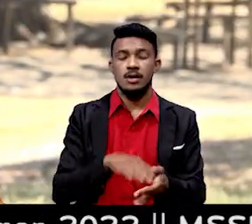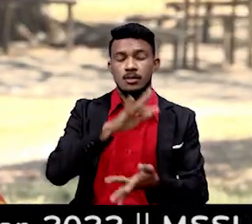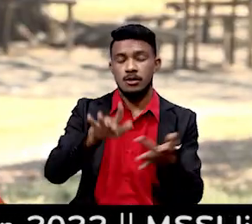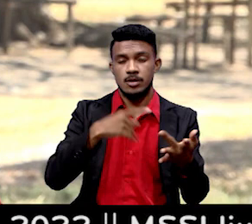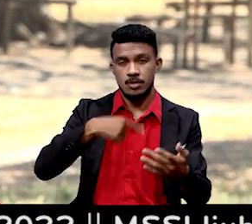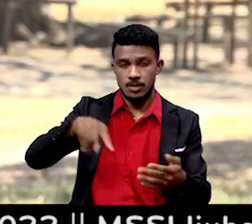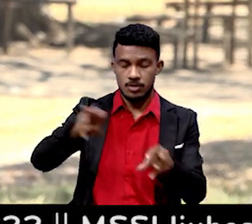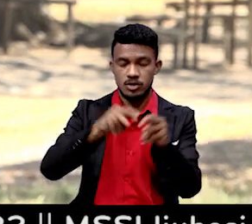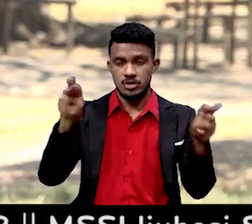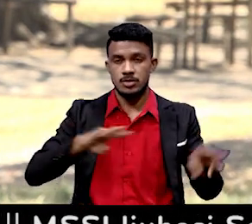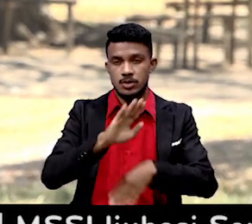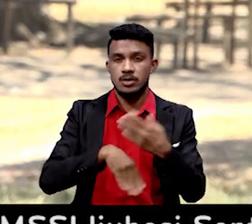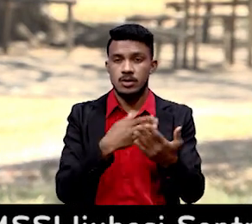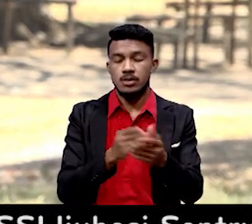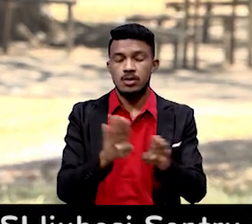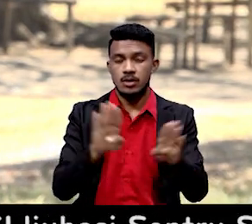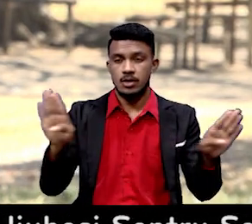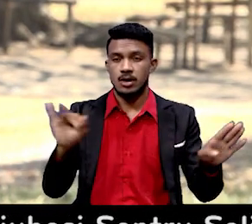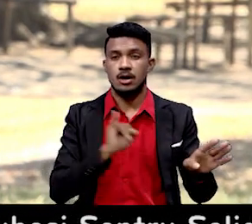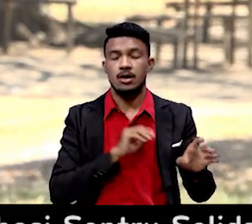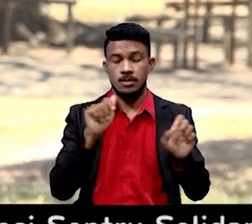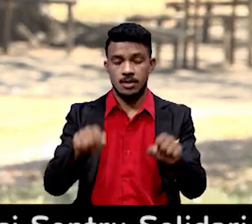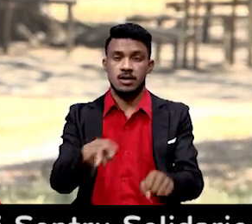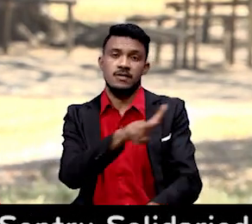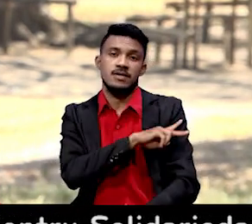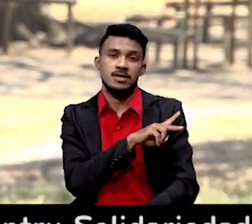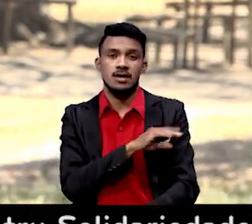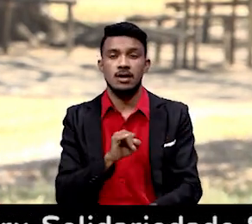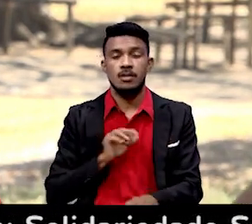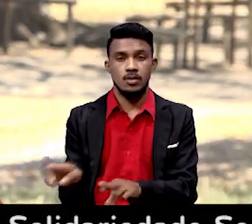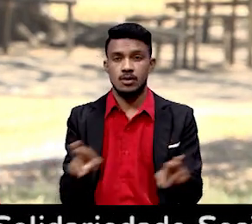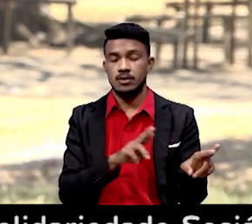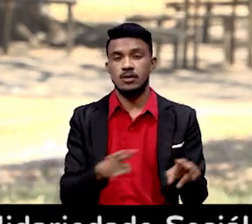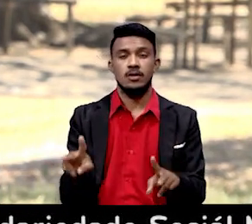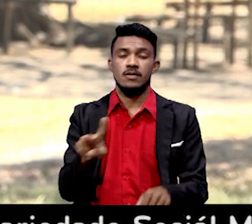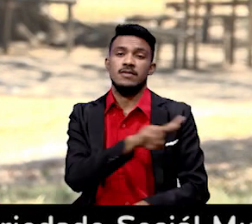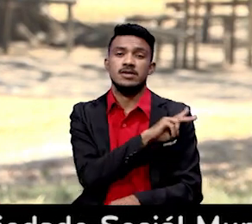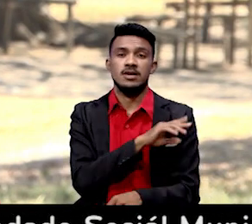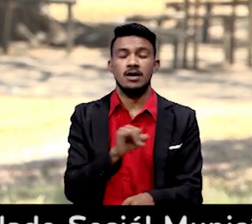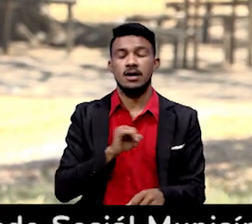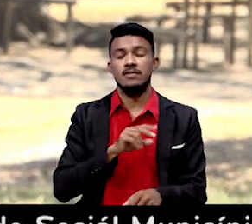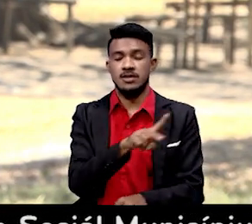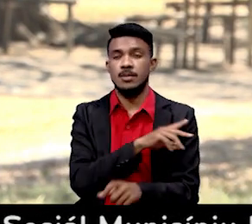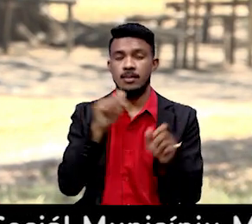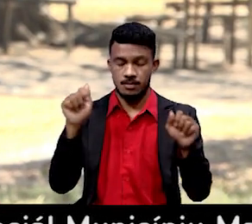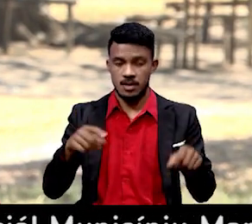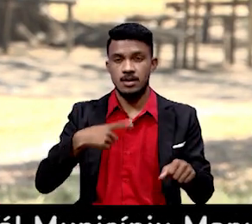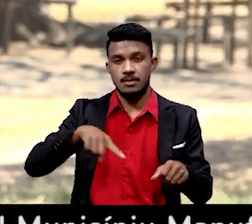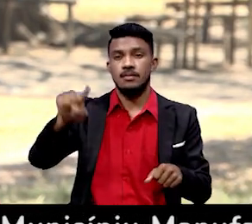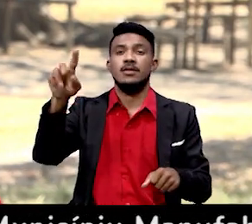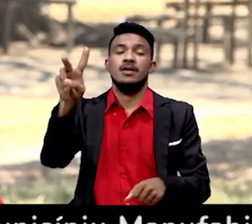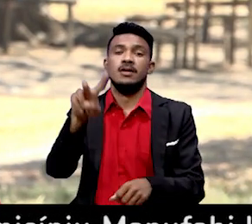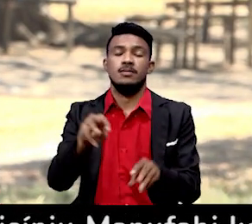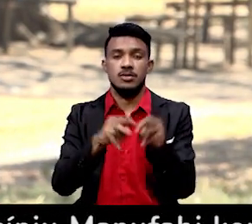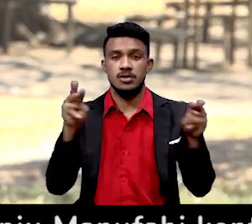loke ho tu tiara lai maka ubal vacina, na pronto vacina. Tamba, hau vacina para hau lepa foho, hau tebel ban nebe hau ana. Mas kalau si dalane